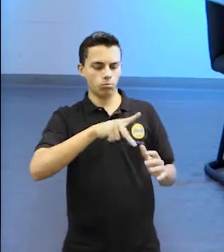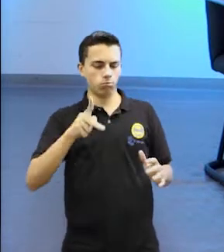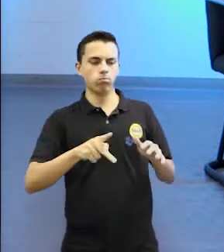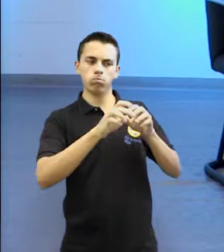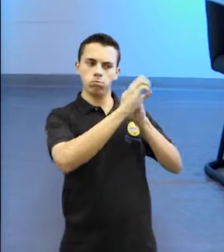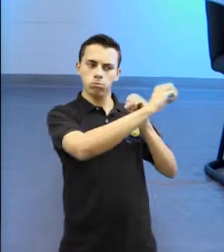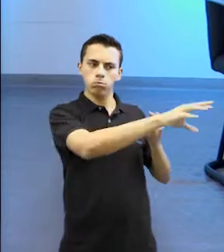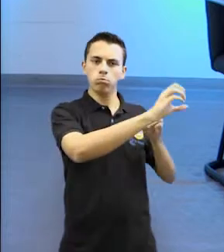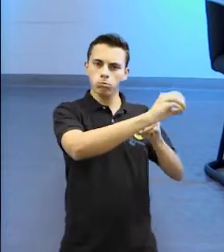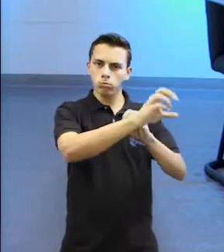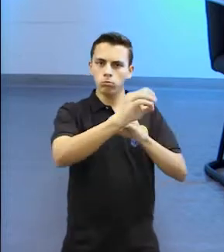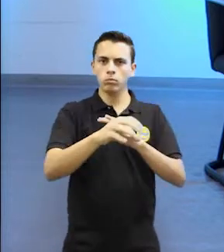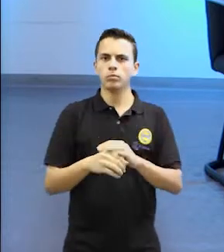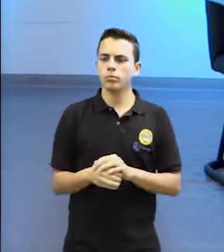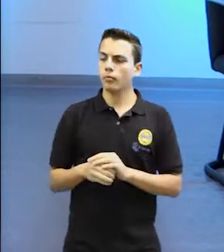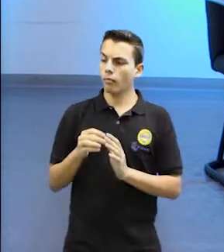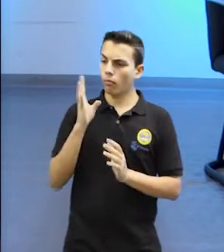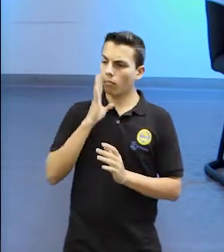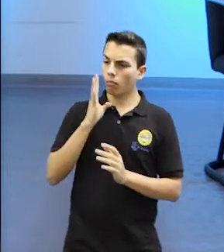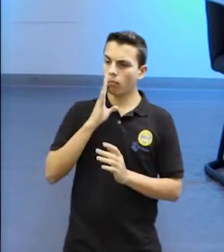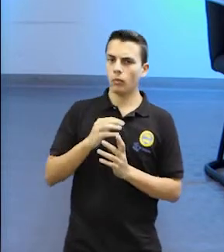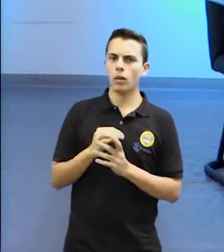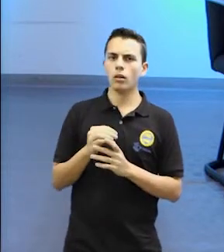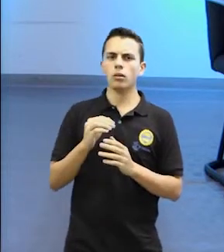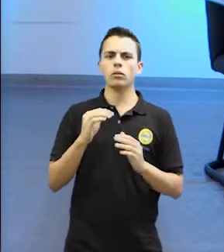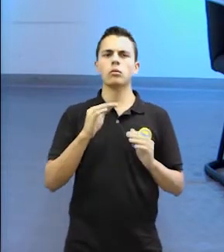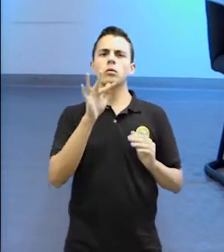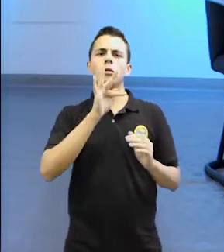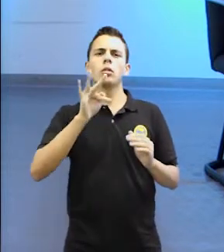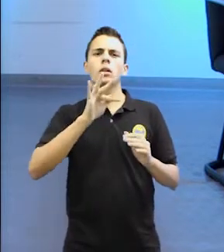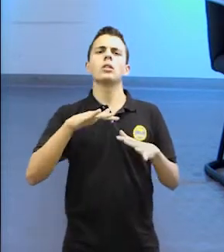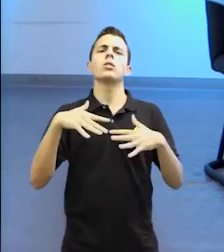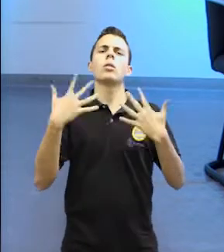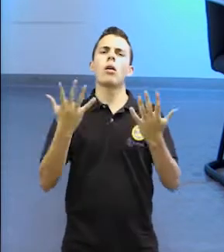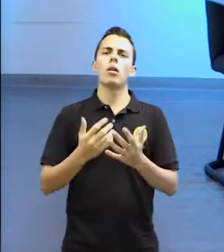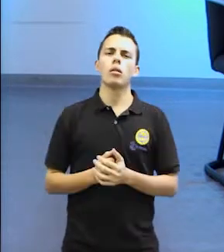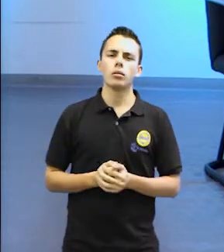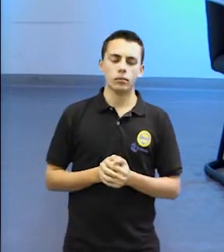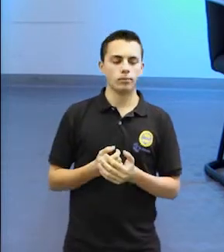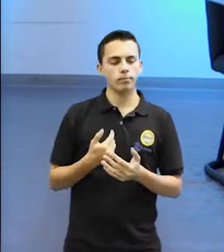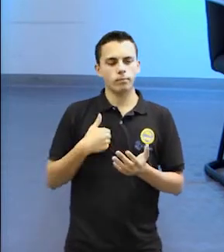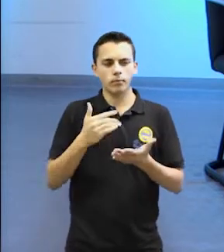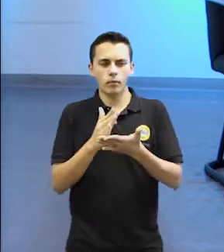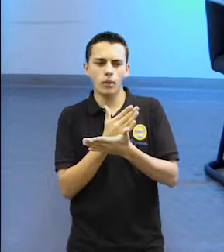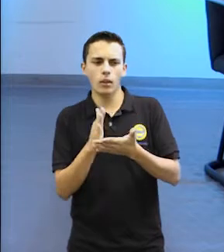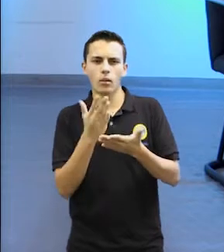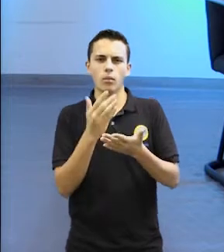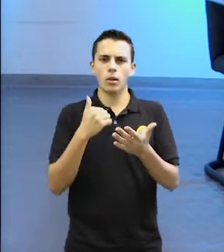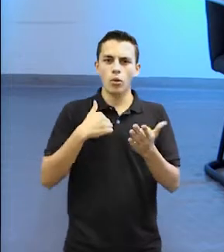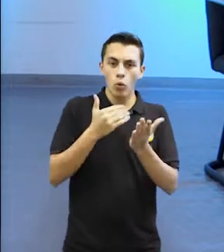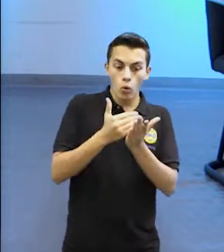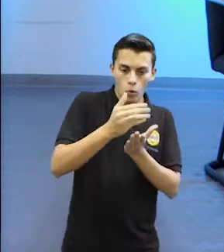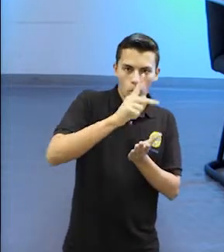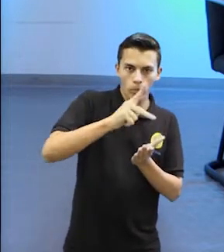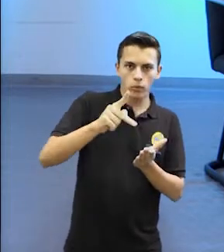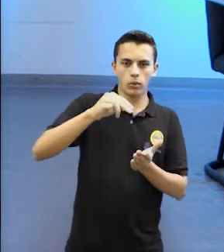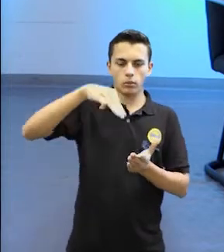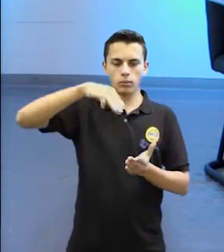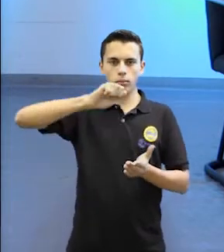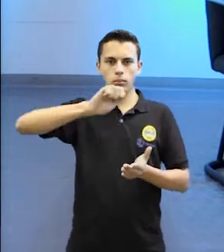só, em que universidade você... Em algumas, né? Comecei como professor no Mackenzie.